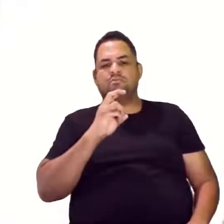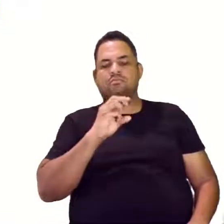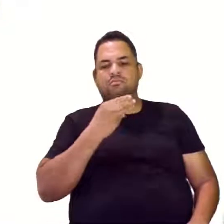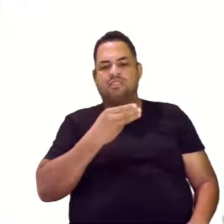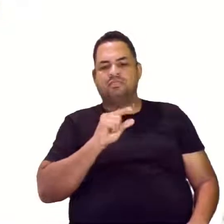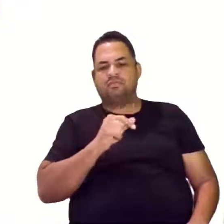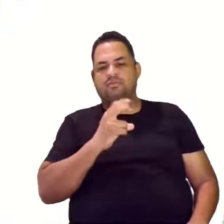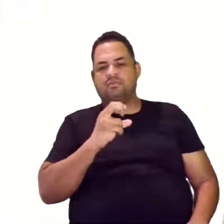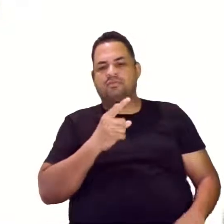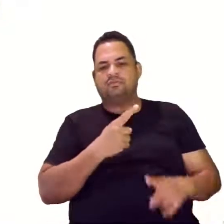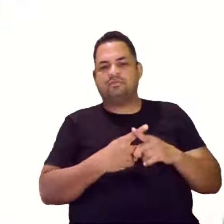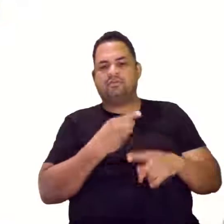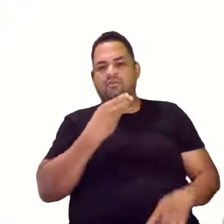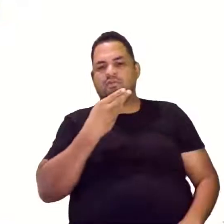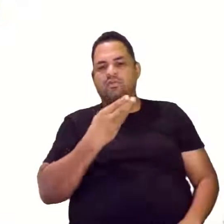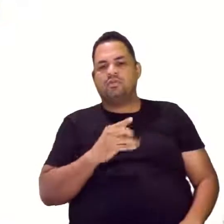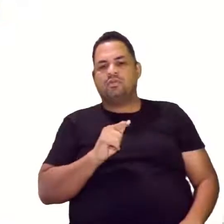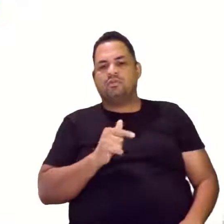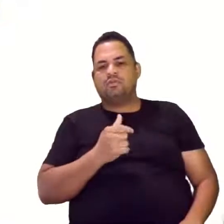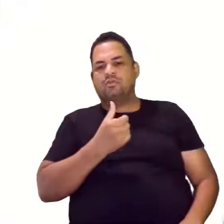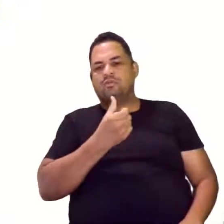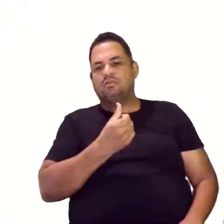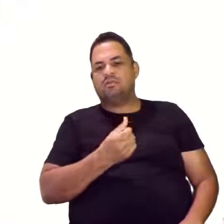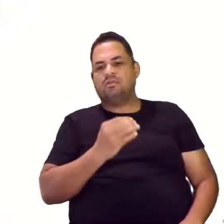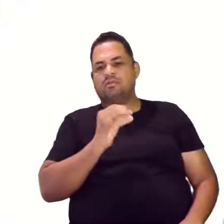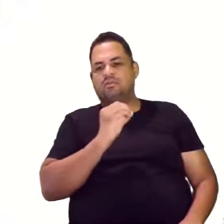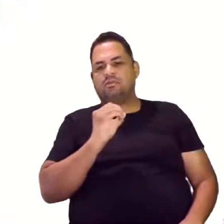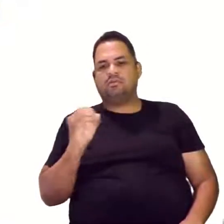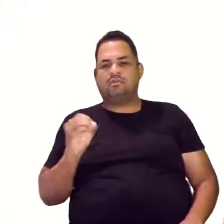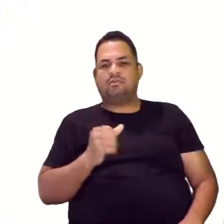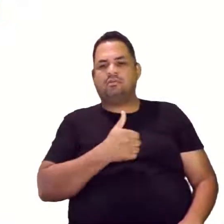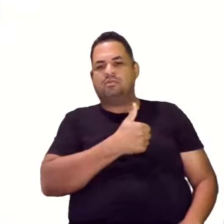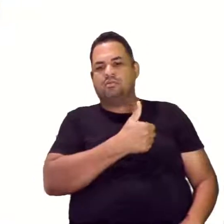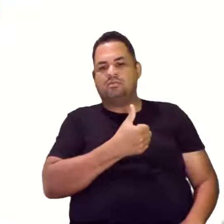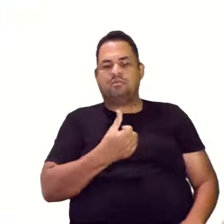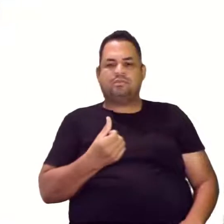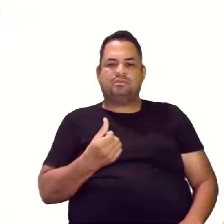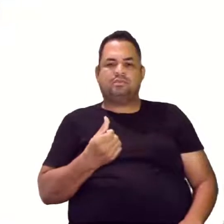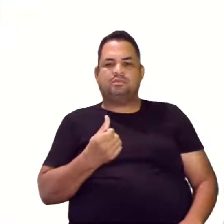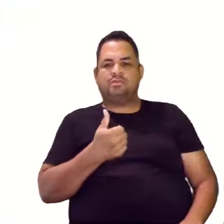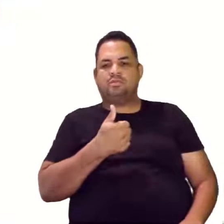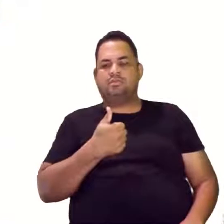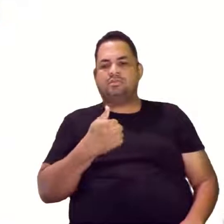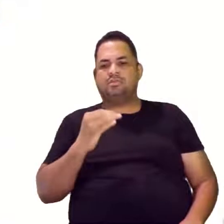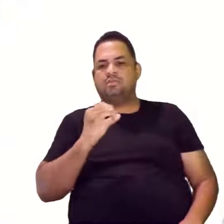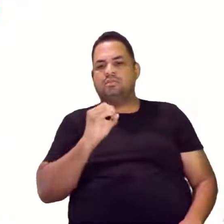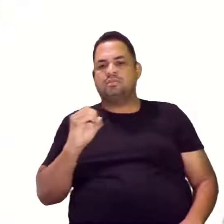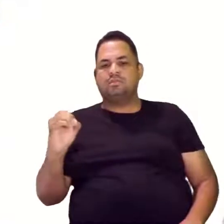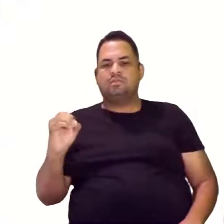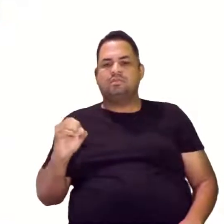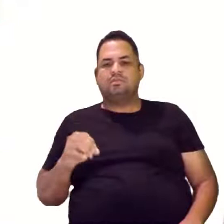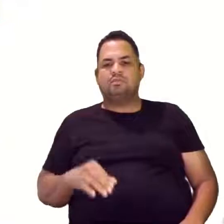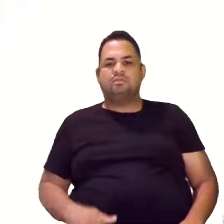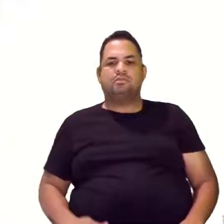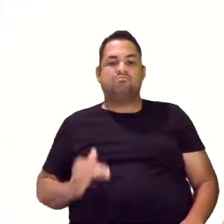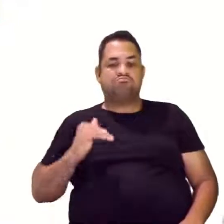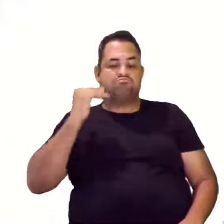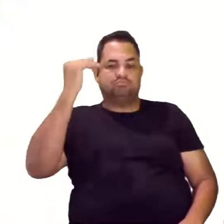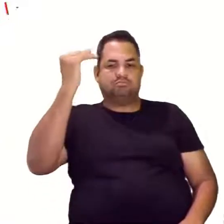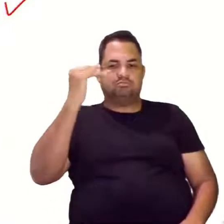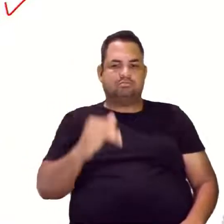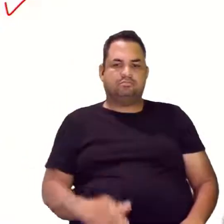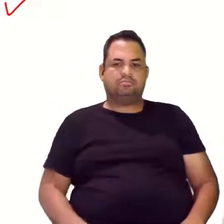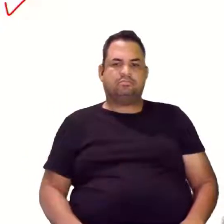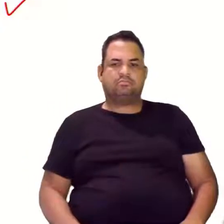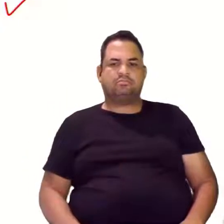3,5 vezes 4.600. Vai dar 16.100. 100. Já passou. Já passou. Então, esse